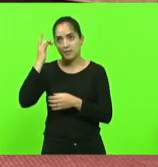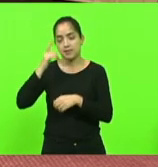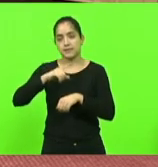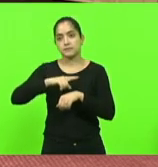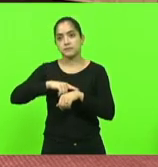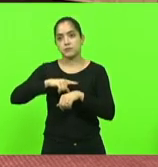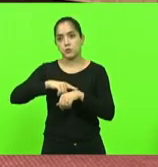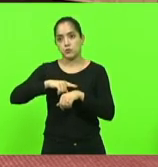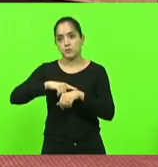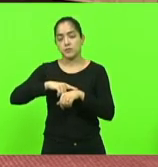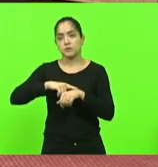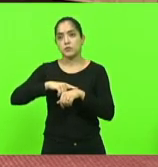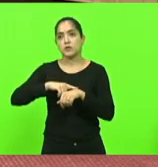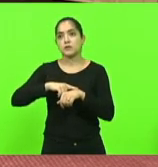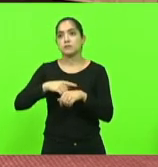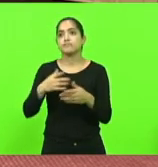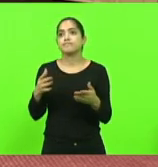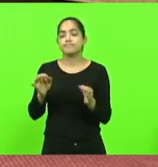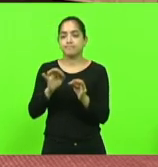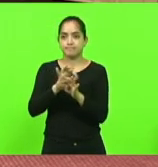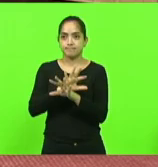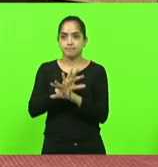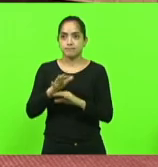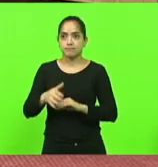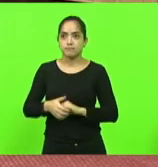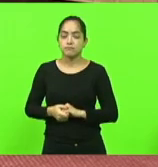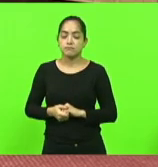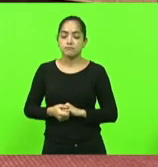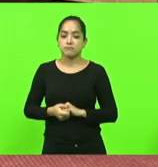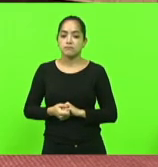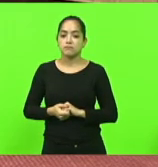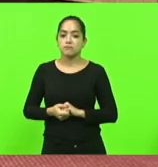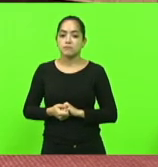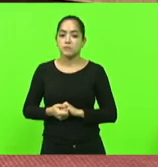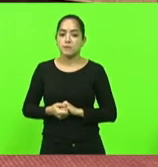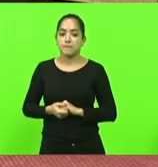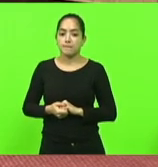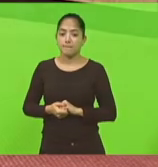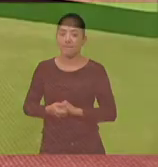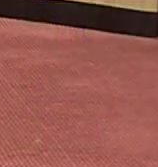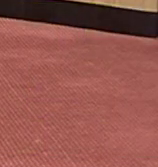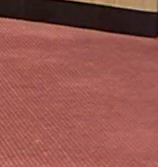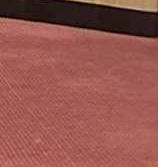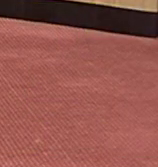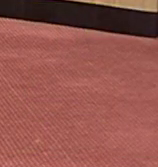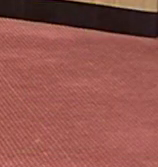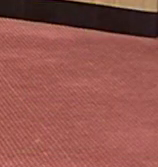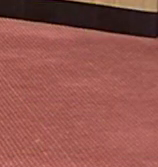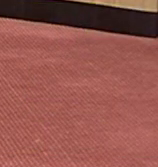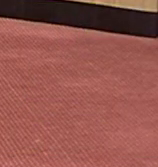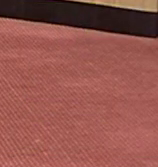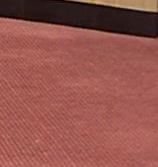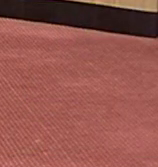no horário regimental. Está encerrada a presente sessão. Obrigado. Obrigado. Obrigado. Obrigado.